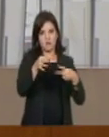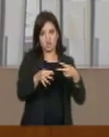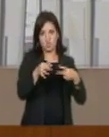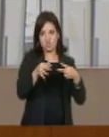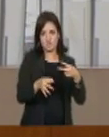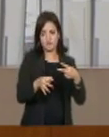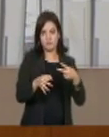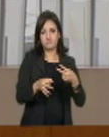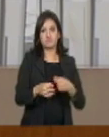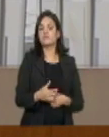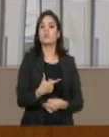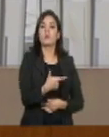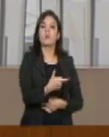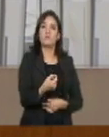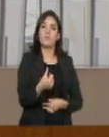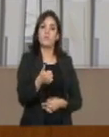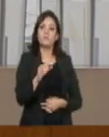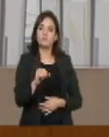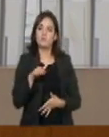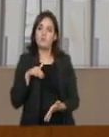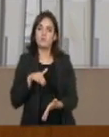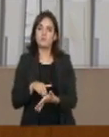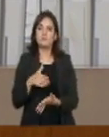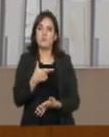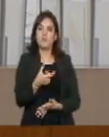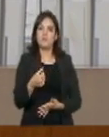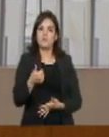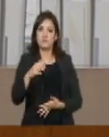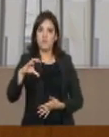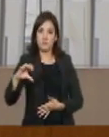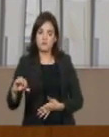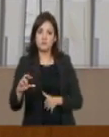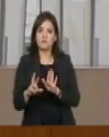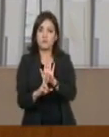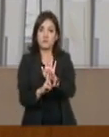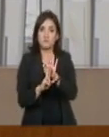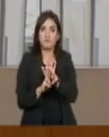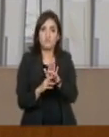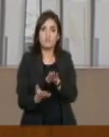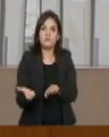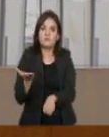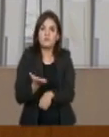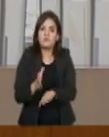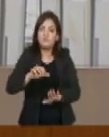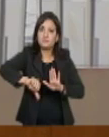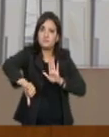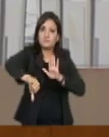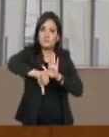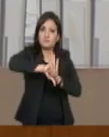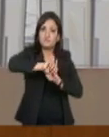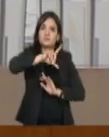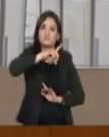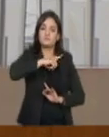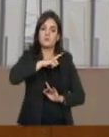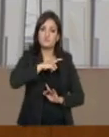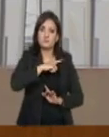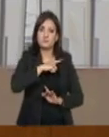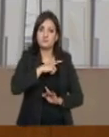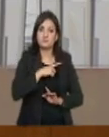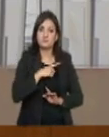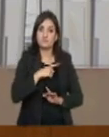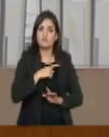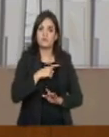De 2010 até 2019, os recursos criminais providos subiram no ano